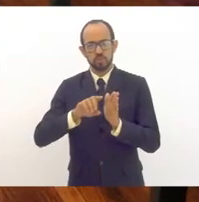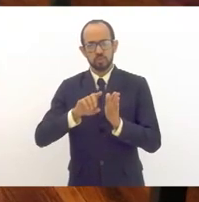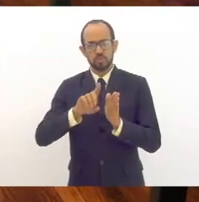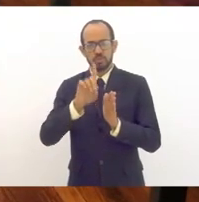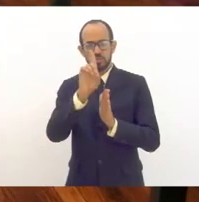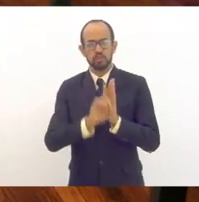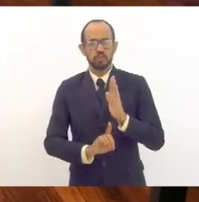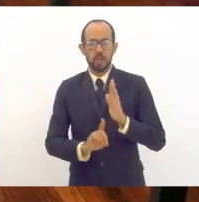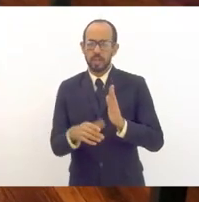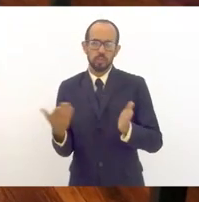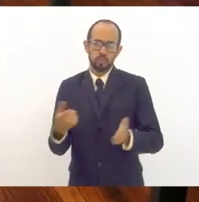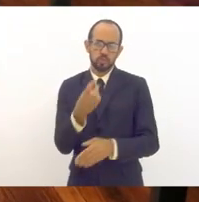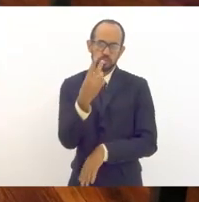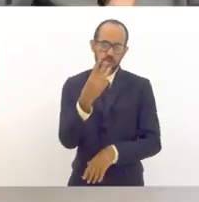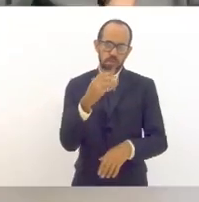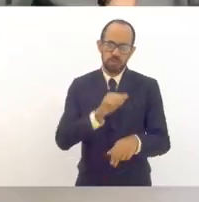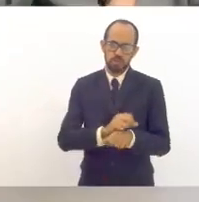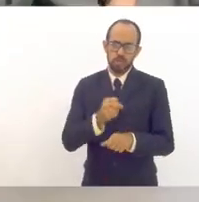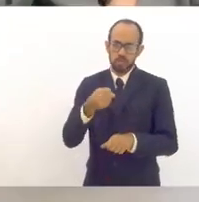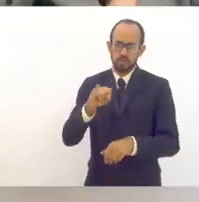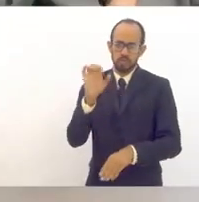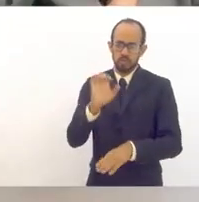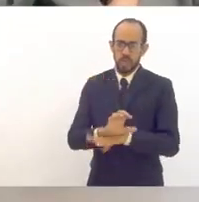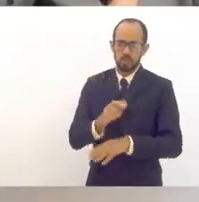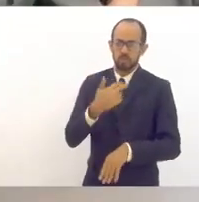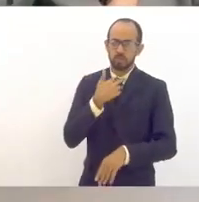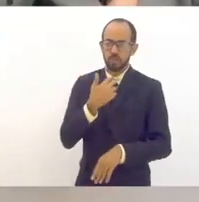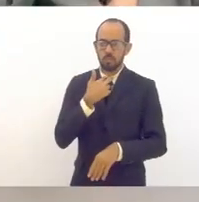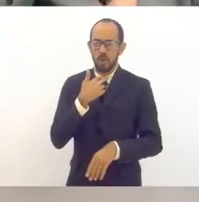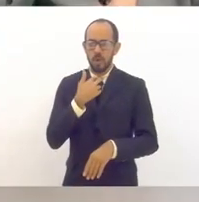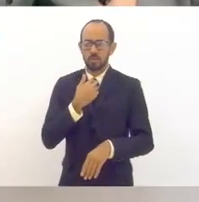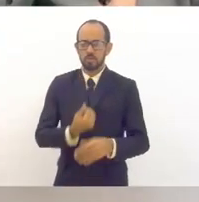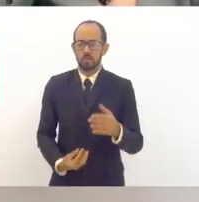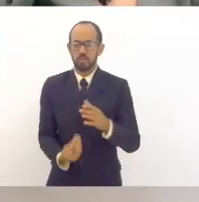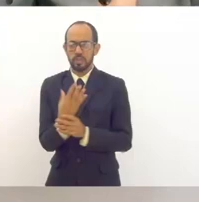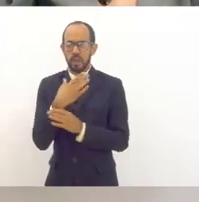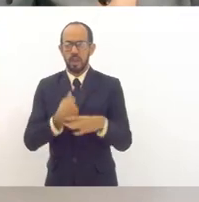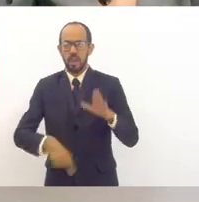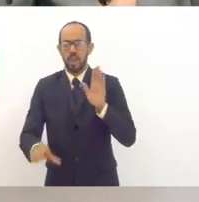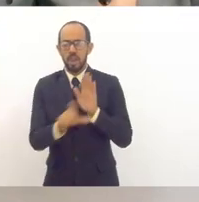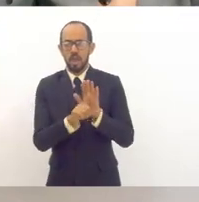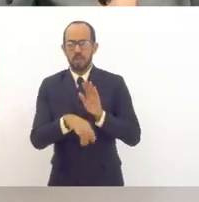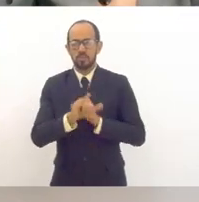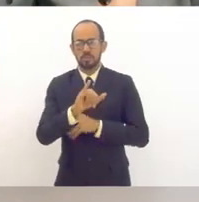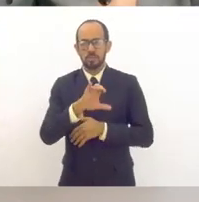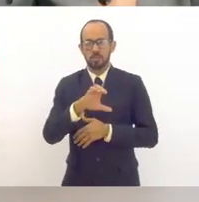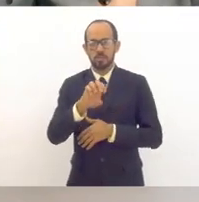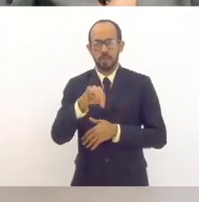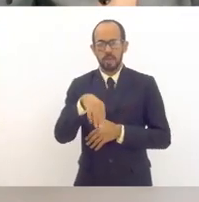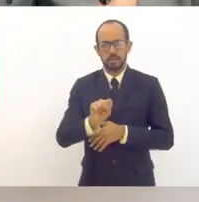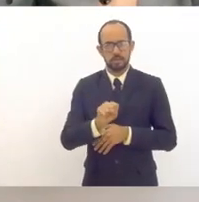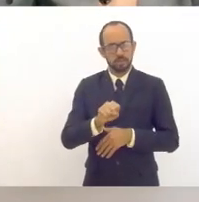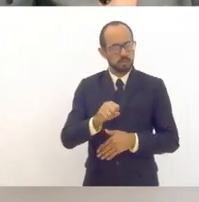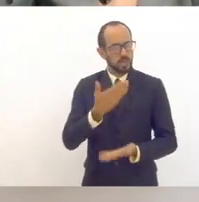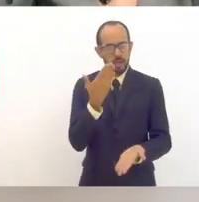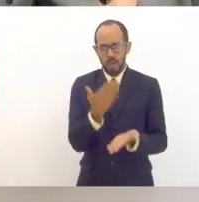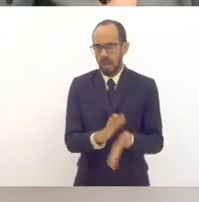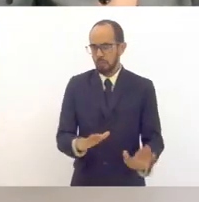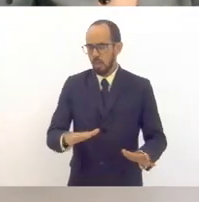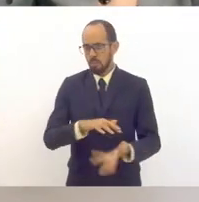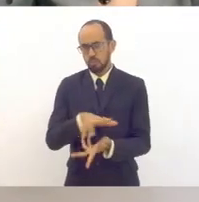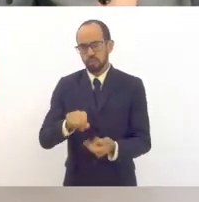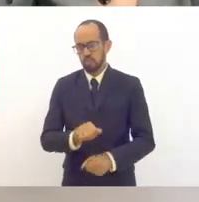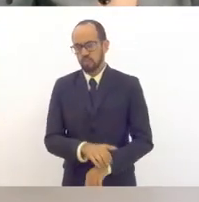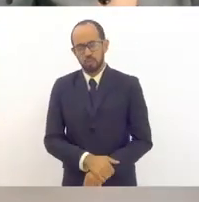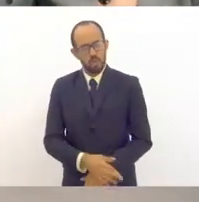volta a dizer se o estado não puder legislar sobre a alíquota de ICMS meu amigo aí o mundo acabou respeito quem pensa